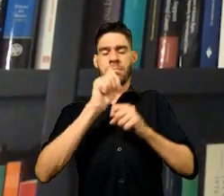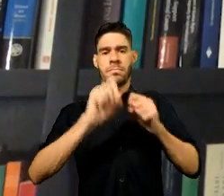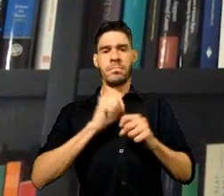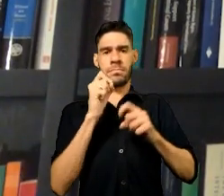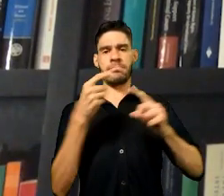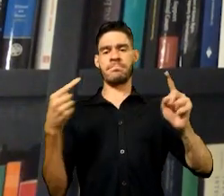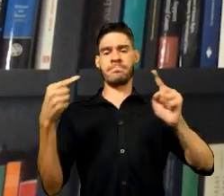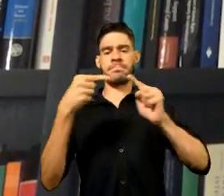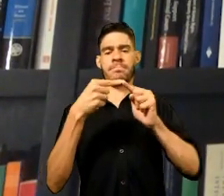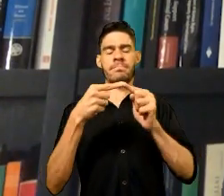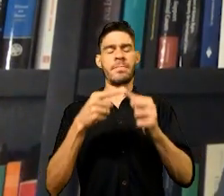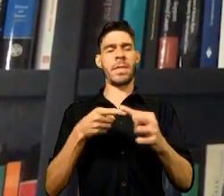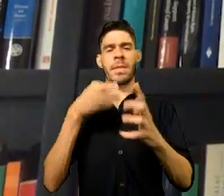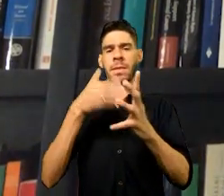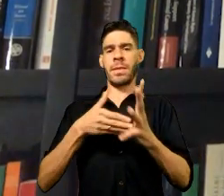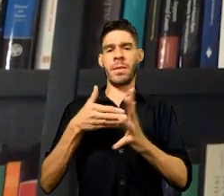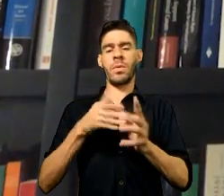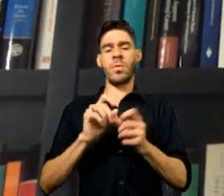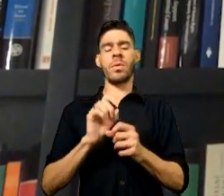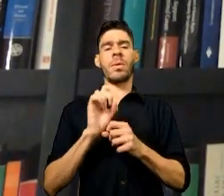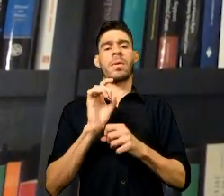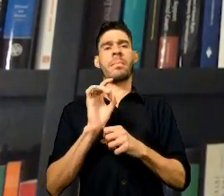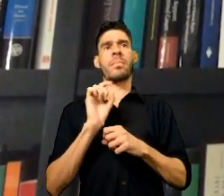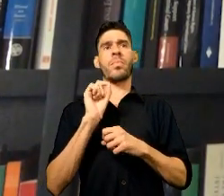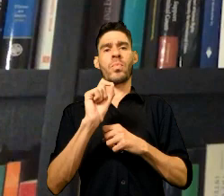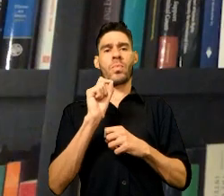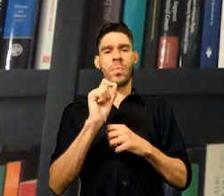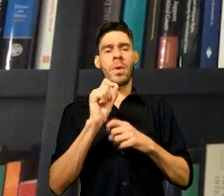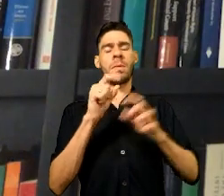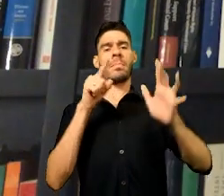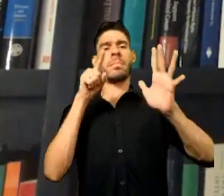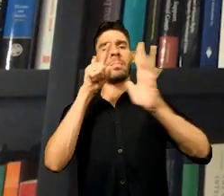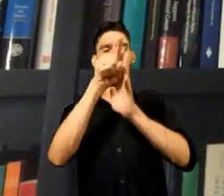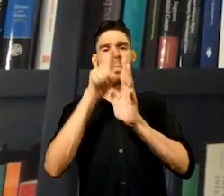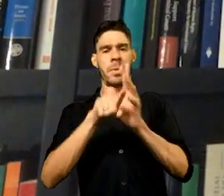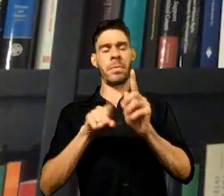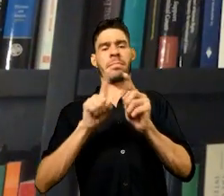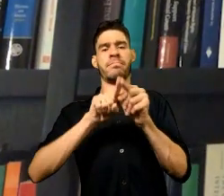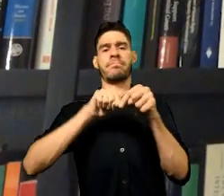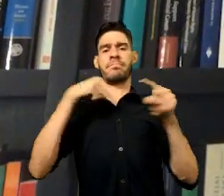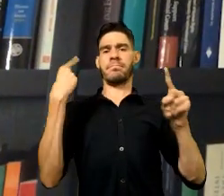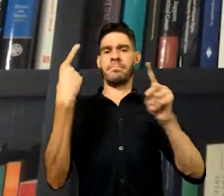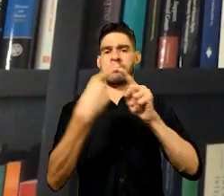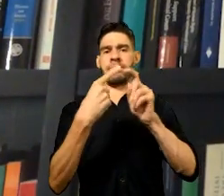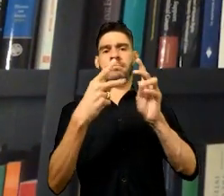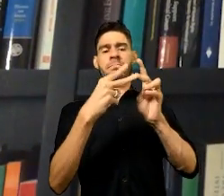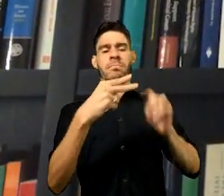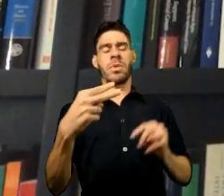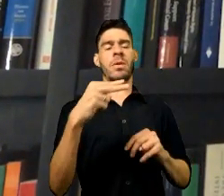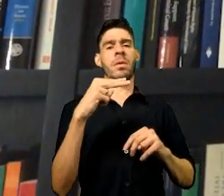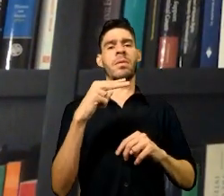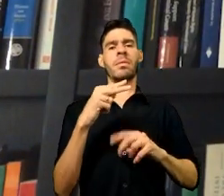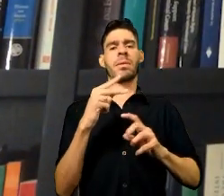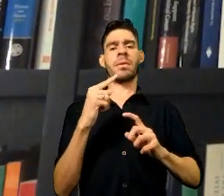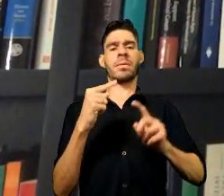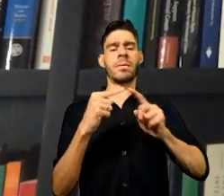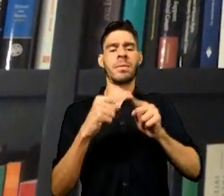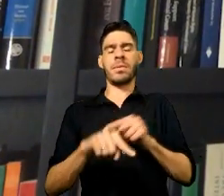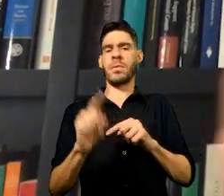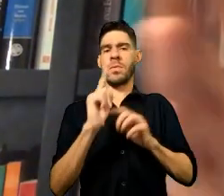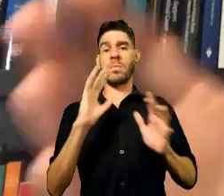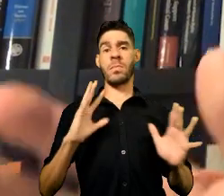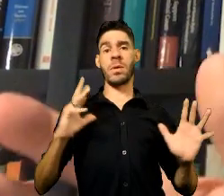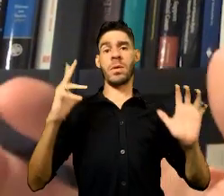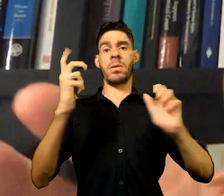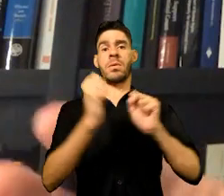185 ele se aplica restritamente para o interrogatório e, portanto, não poderia